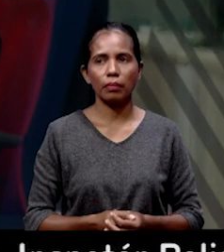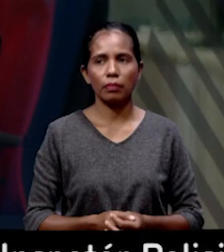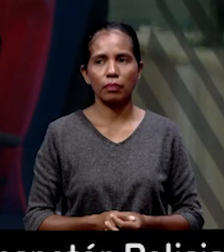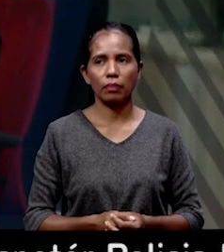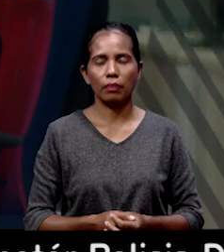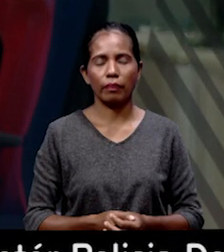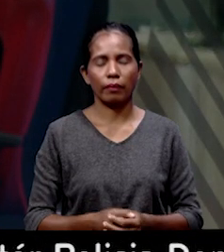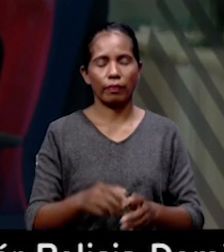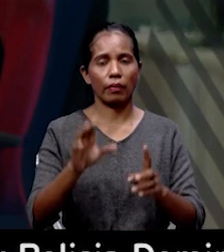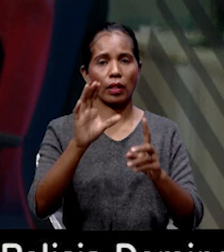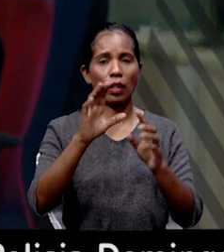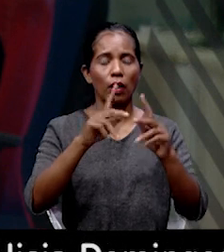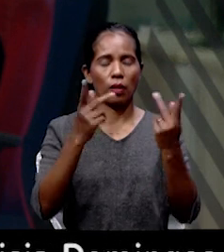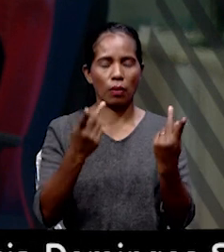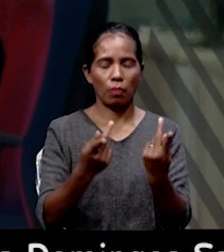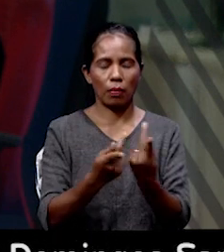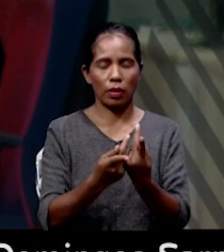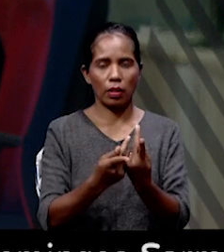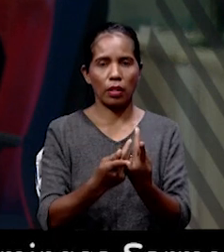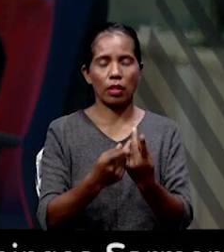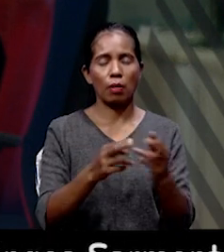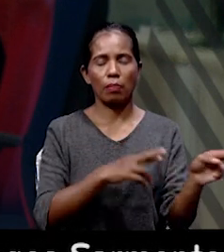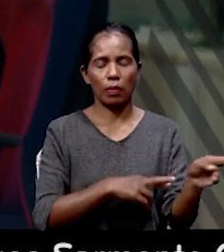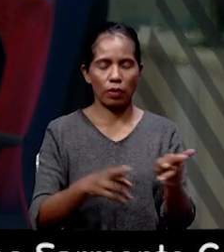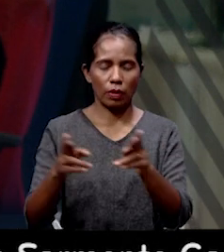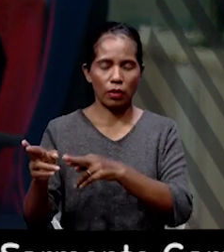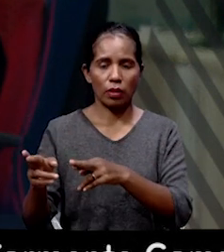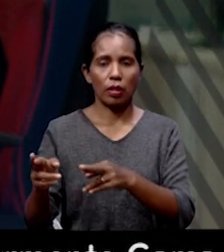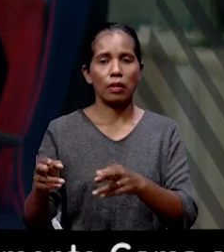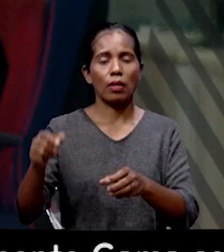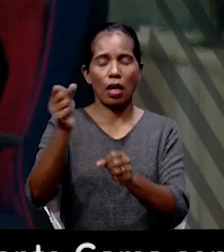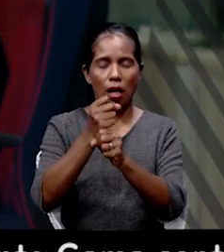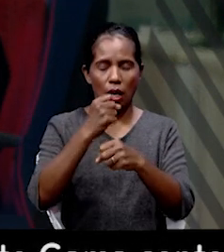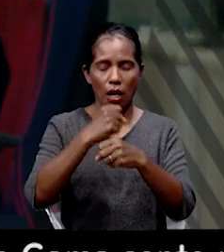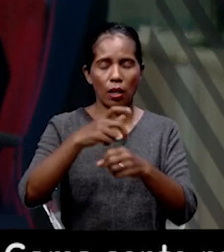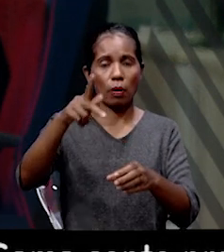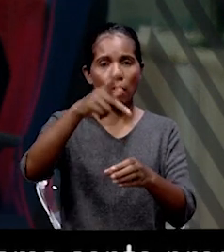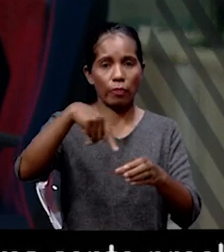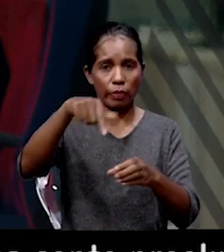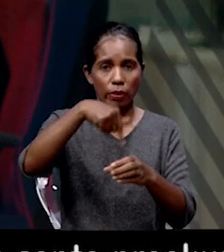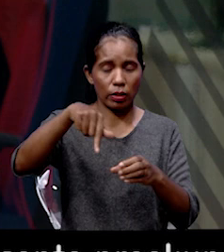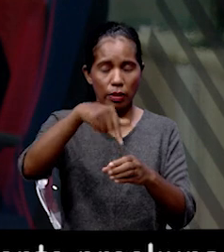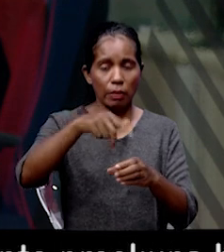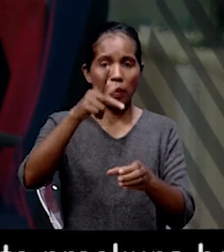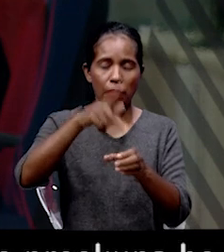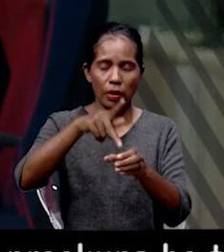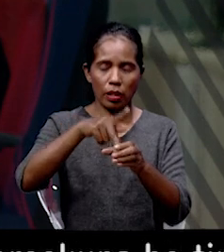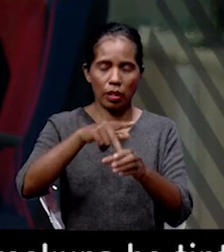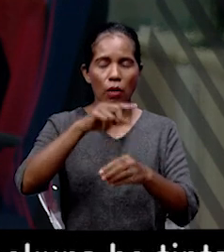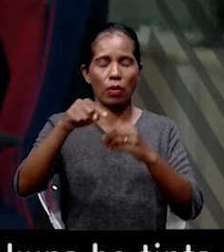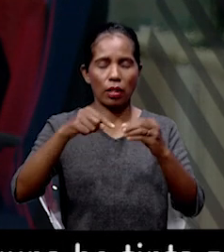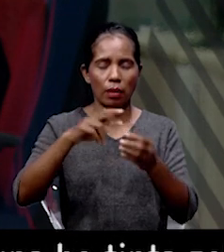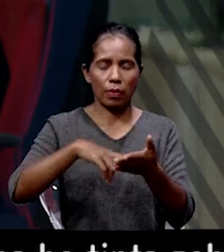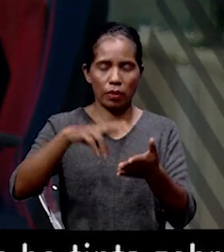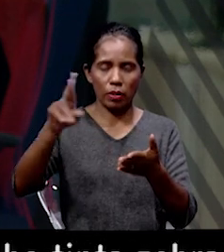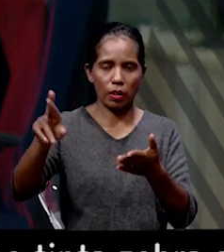Companhia Operador Timor Resource prontona hal perfuração ba Poço Fetok Maus banheira reta aprovação final